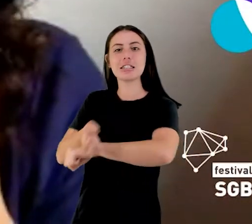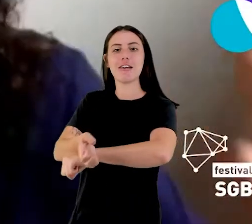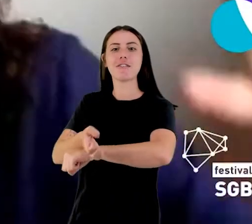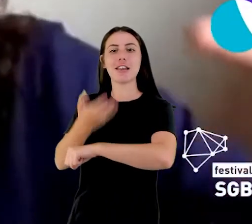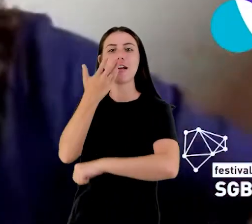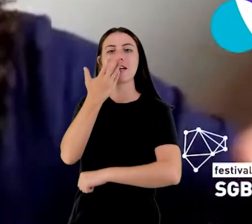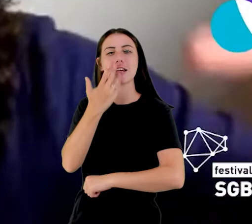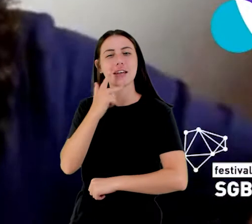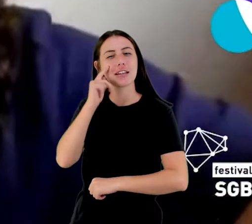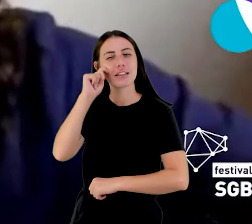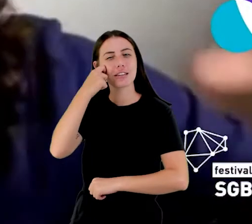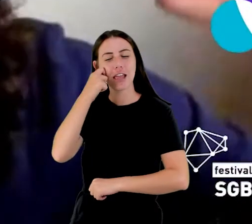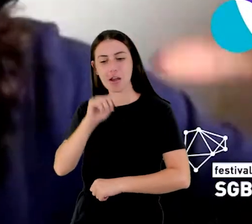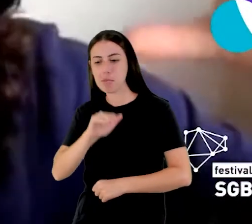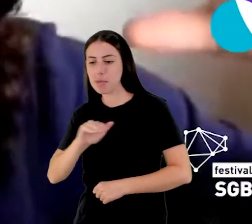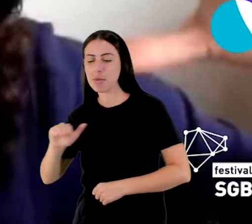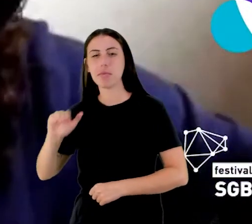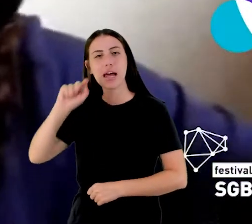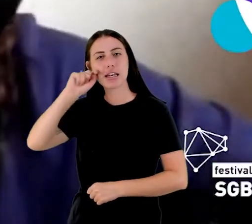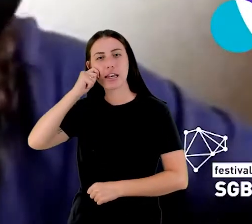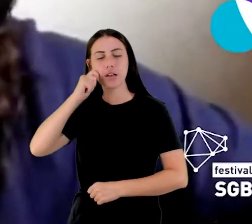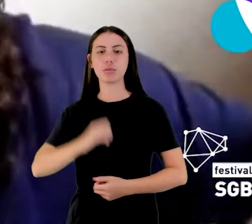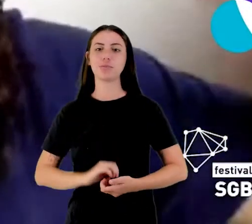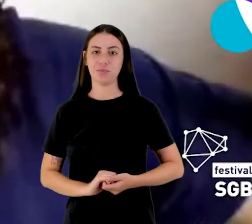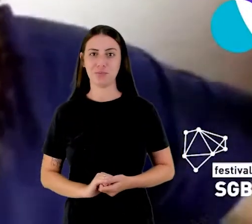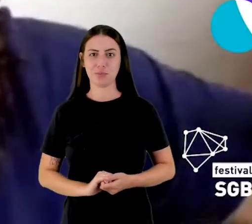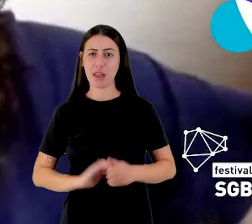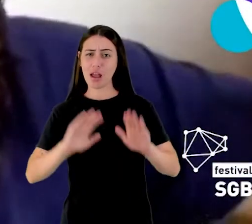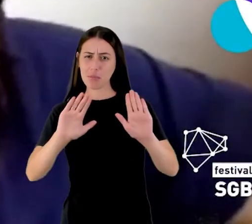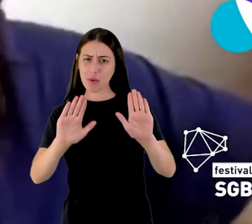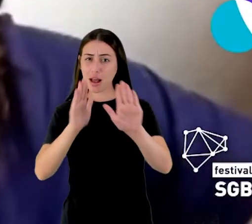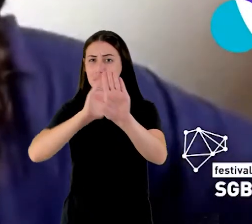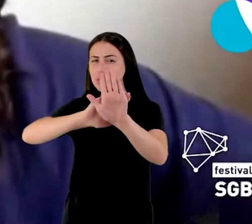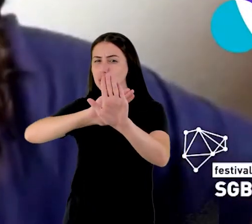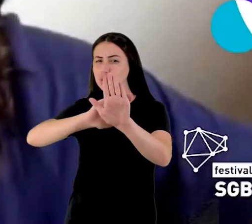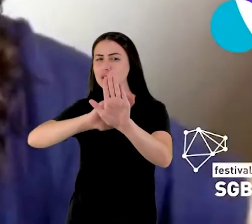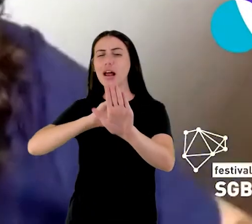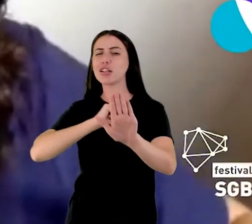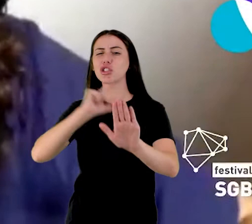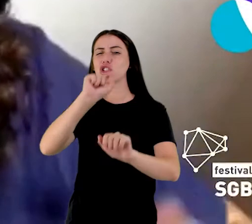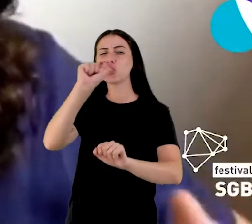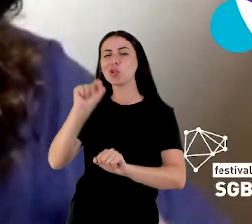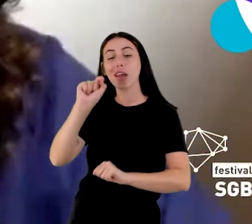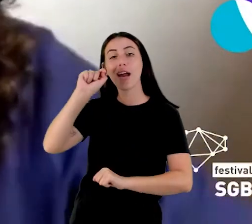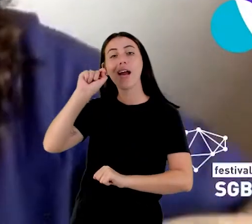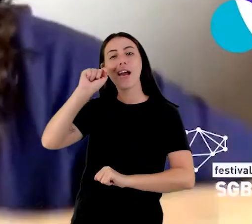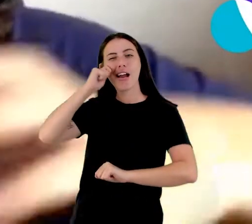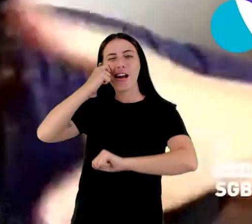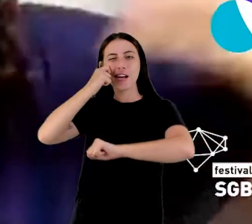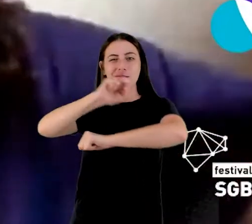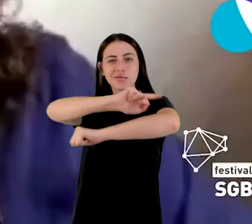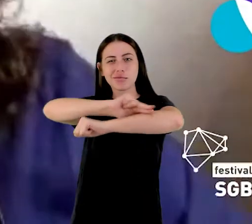era: tem uma família com ideal nazista que estava escravizando 50 meninos negros. Mas à medida que